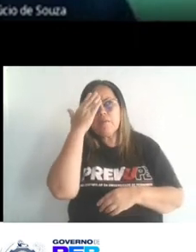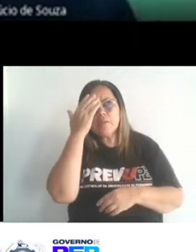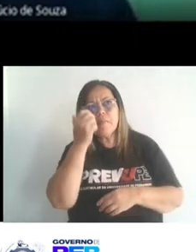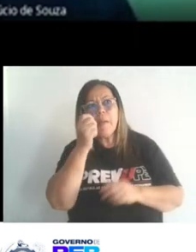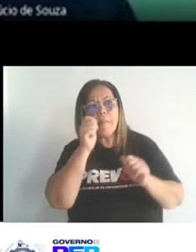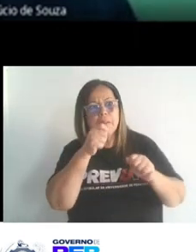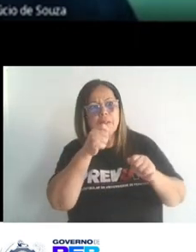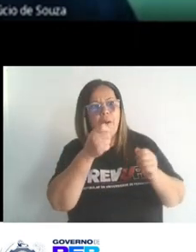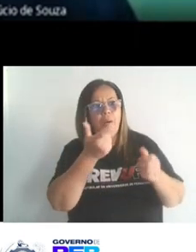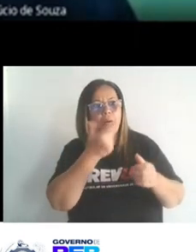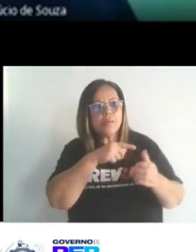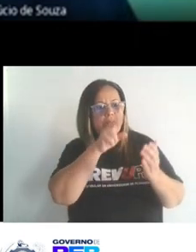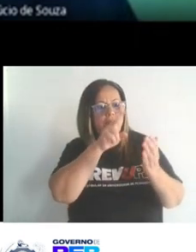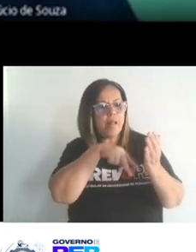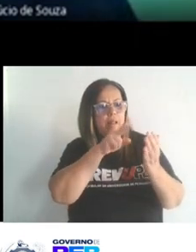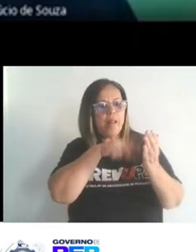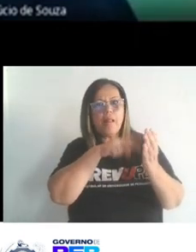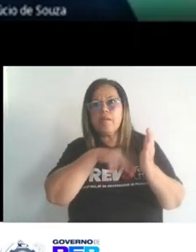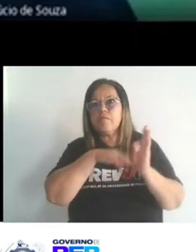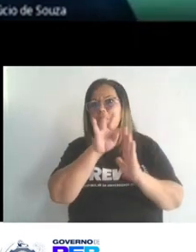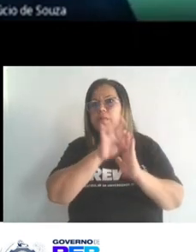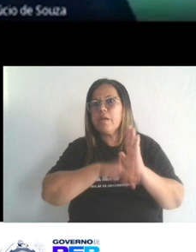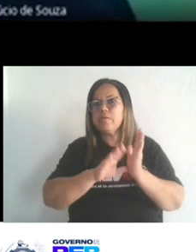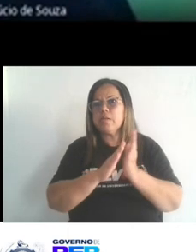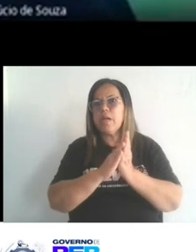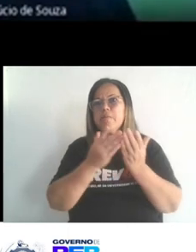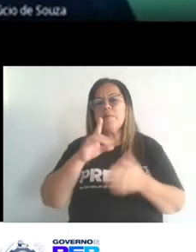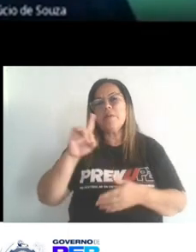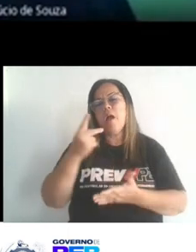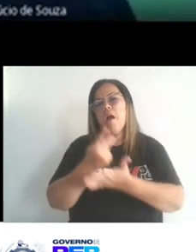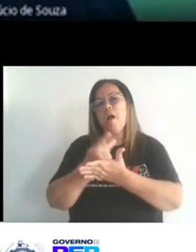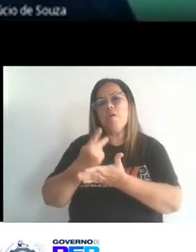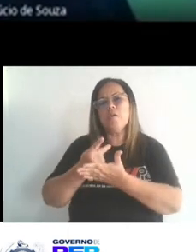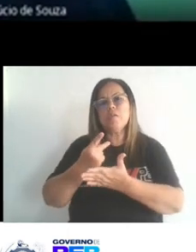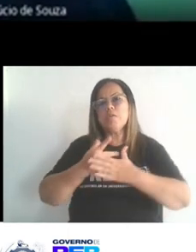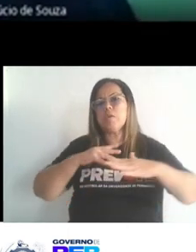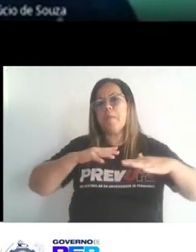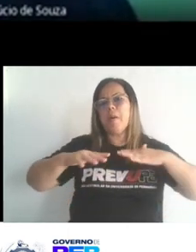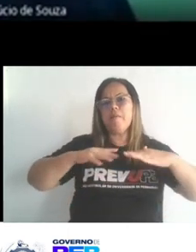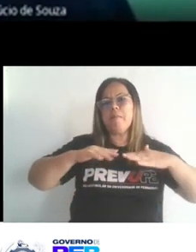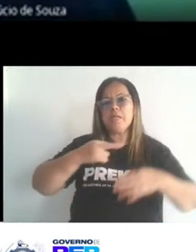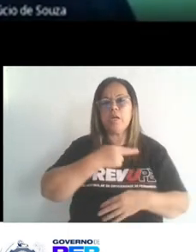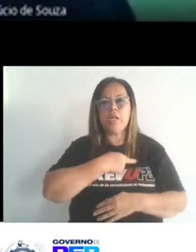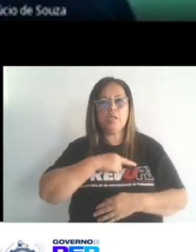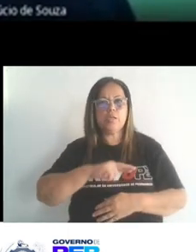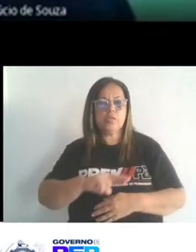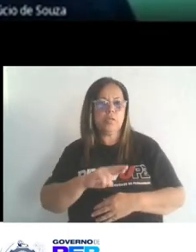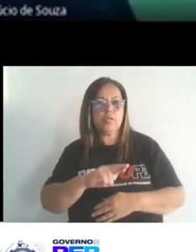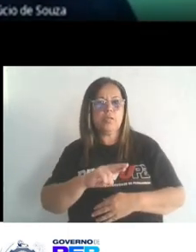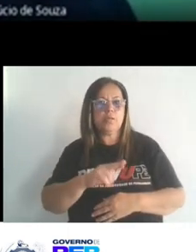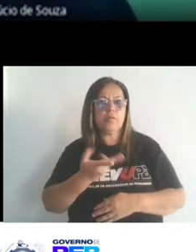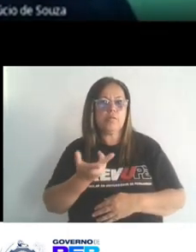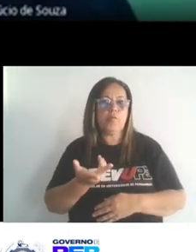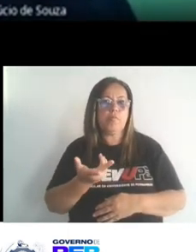aos textos bíblicos que ocorreram movimentos religiosos como a própria reforma religiosa do século